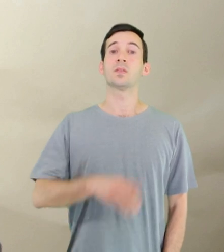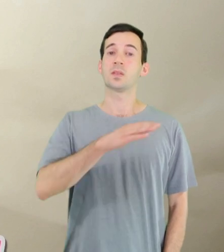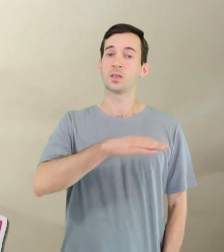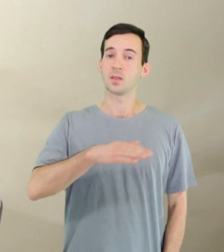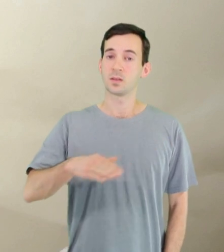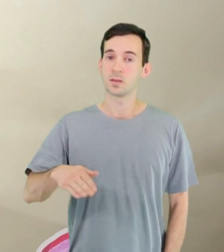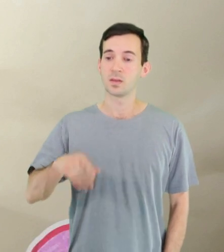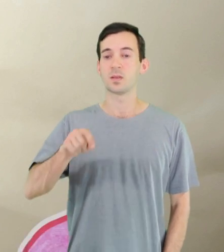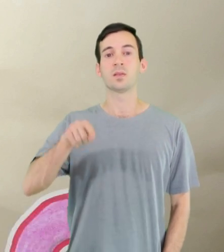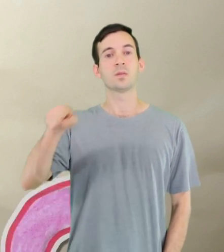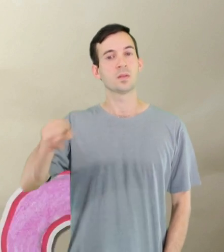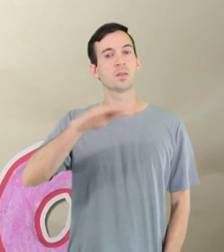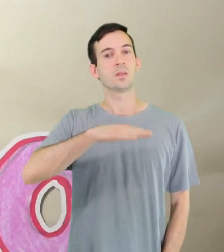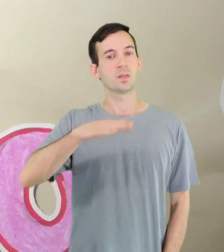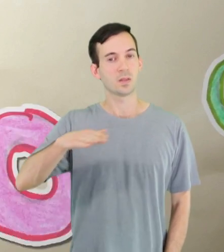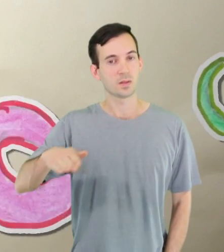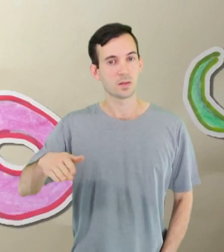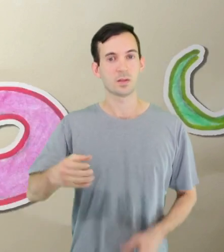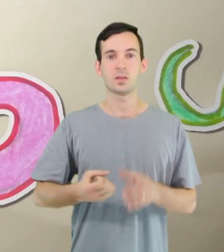Música